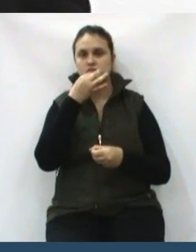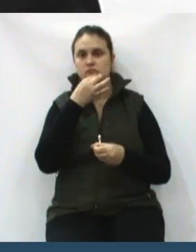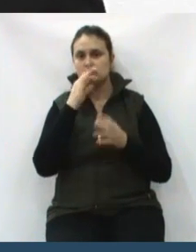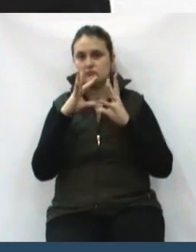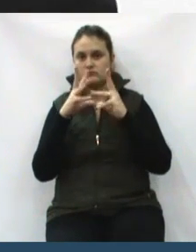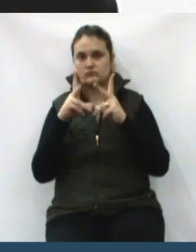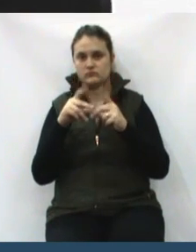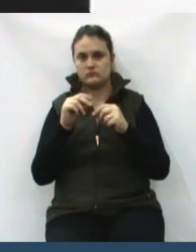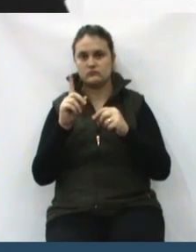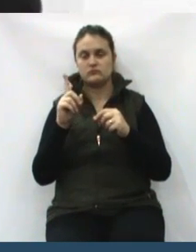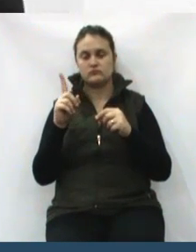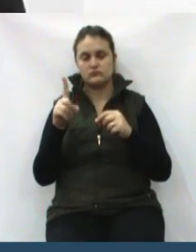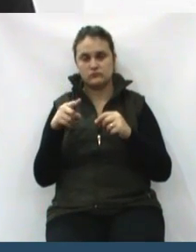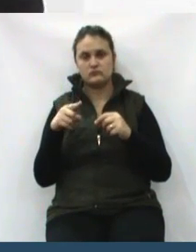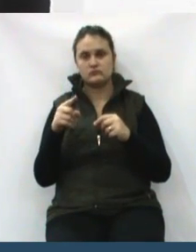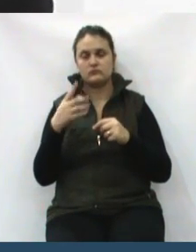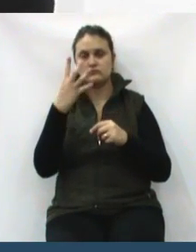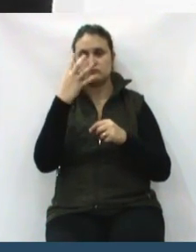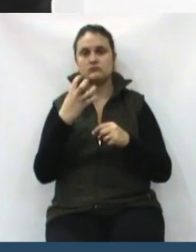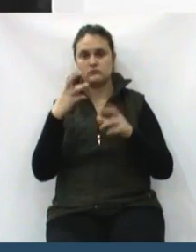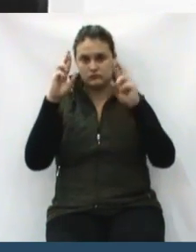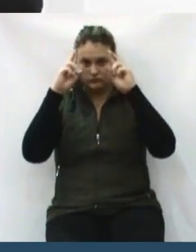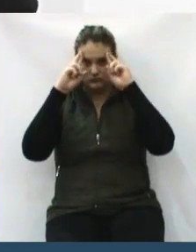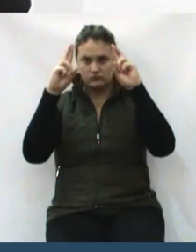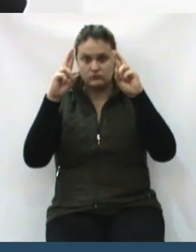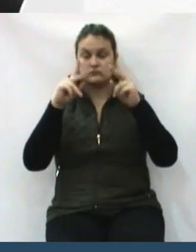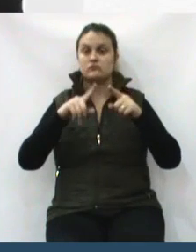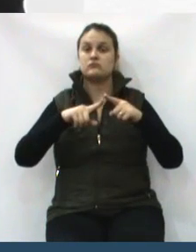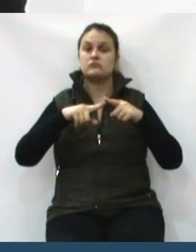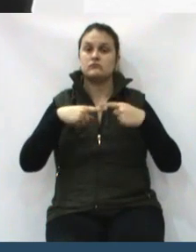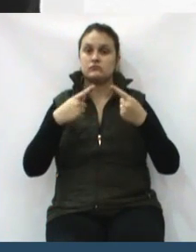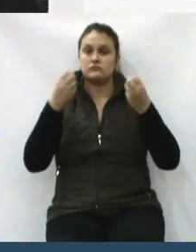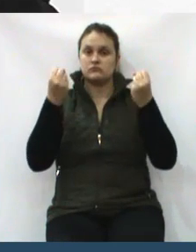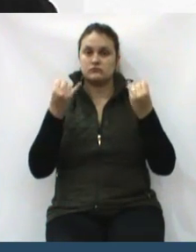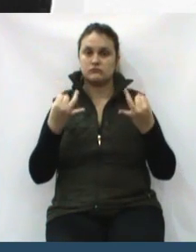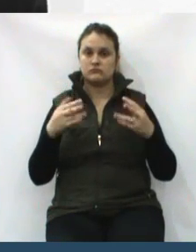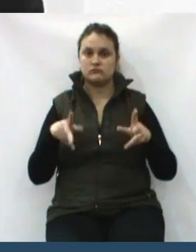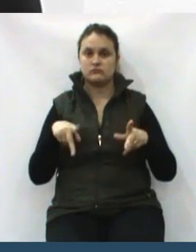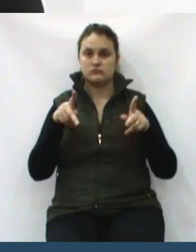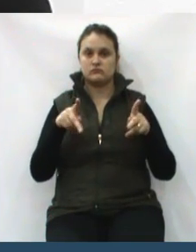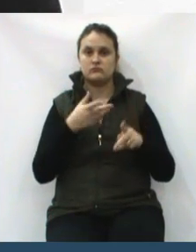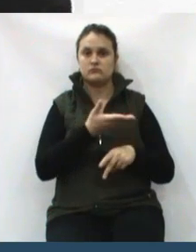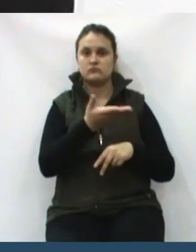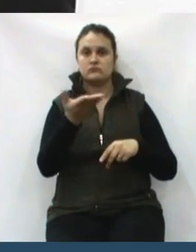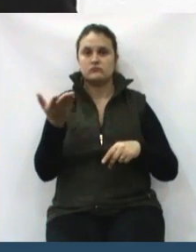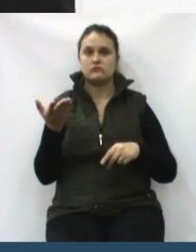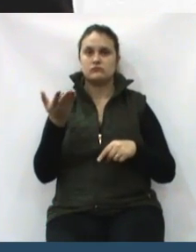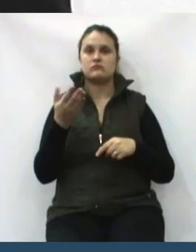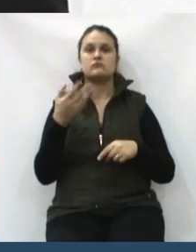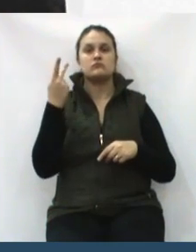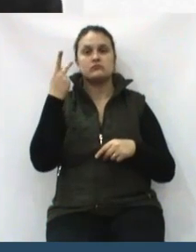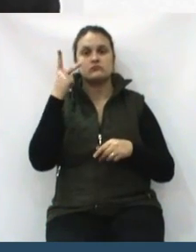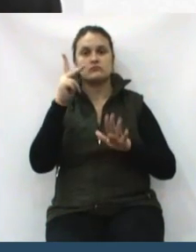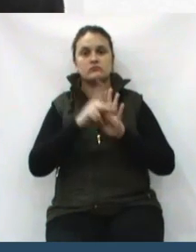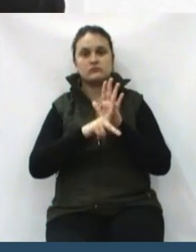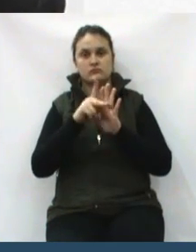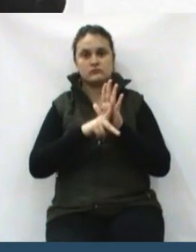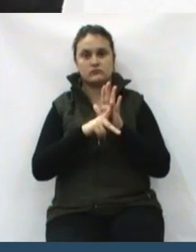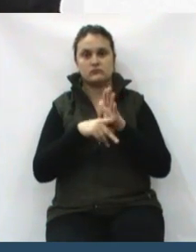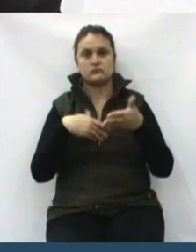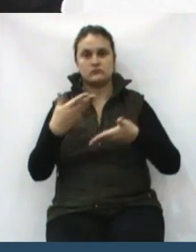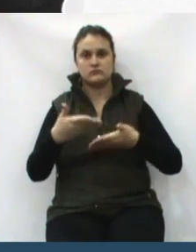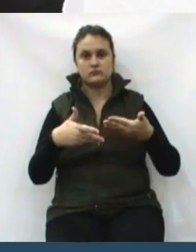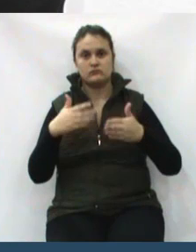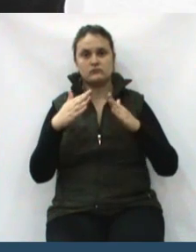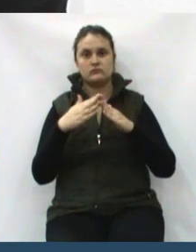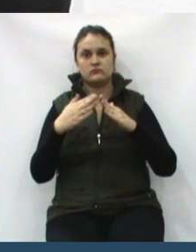todos tem que ser respeitada. Mas, explicando para a população em geral, para o projeto tramitar